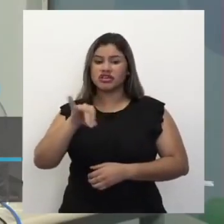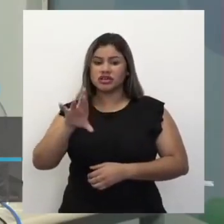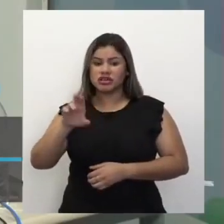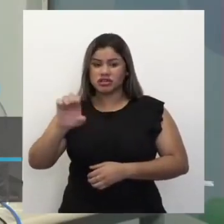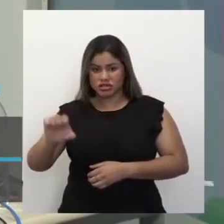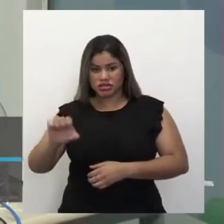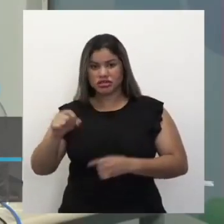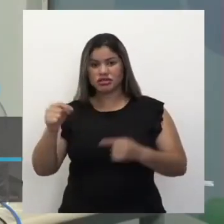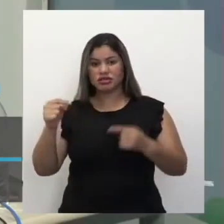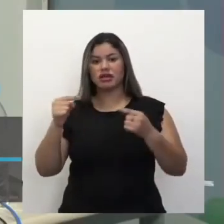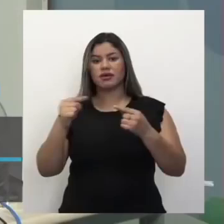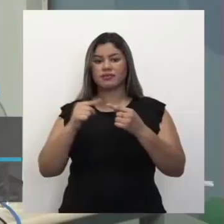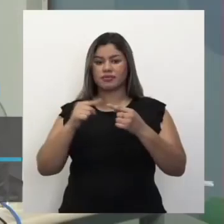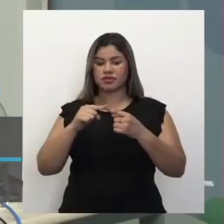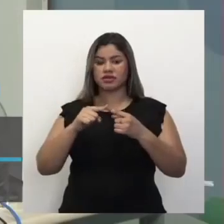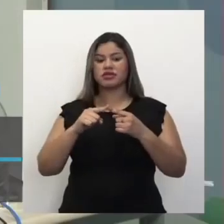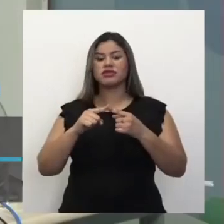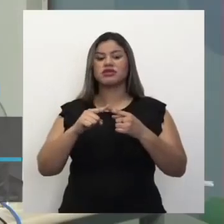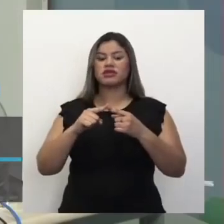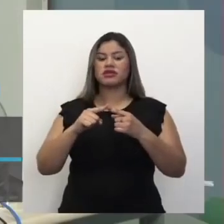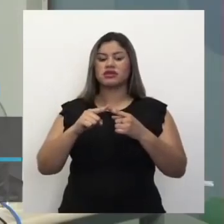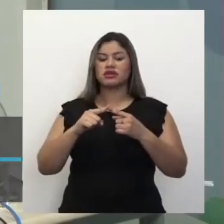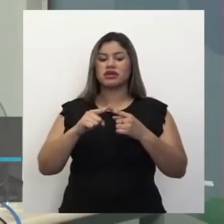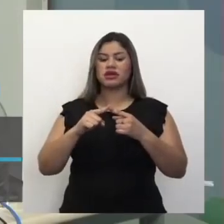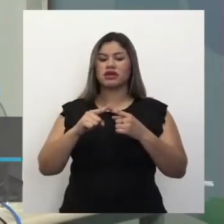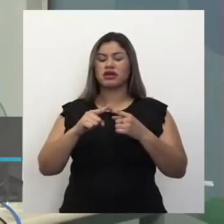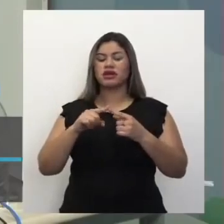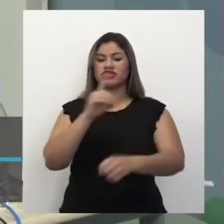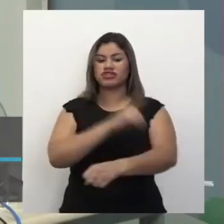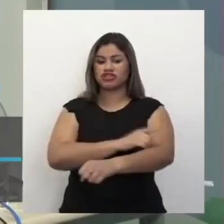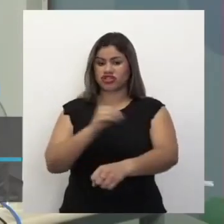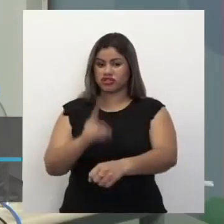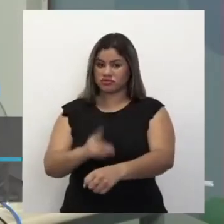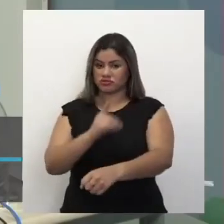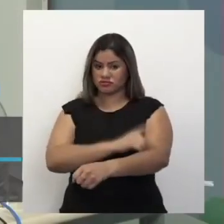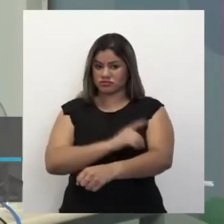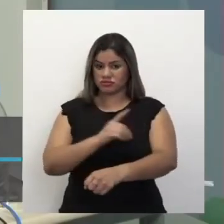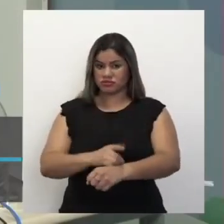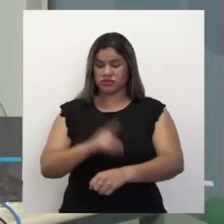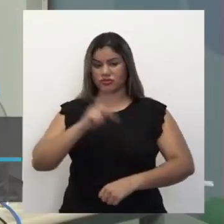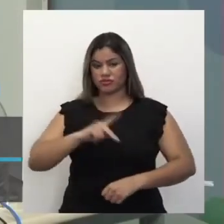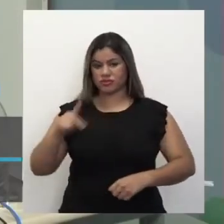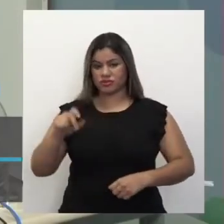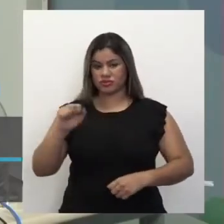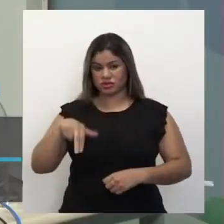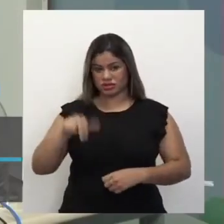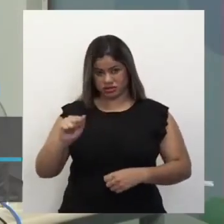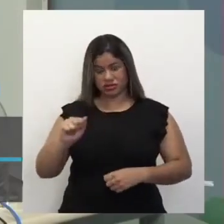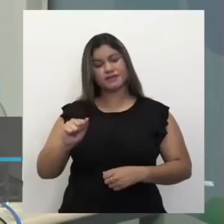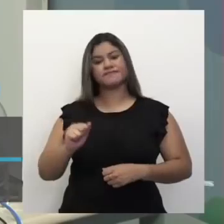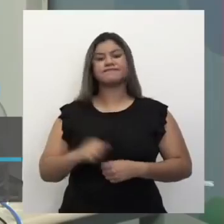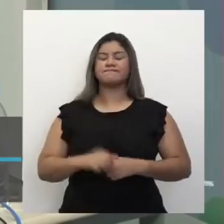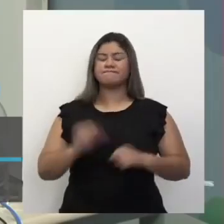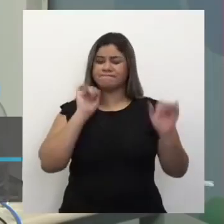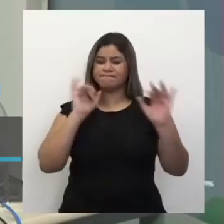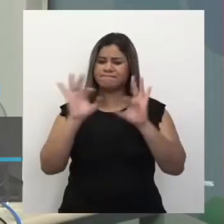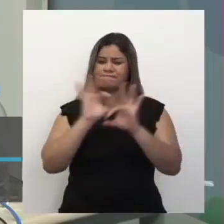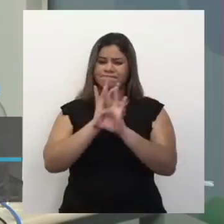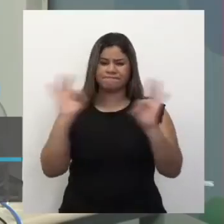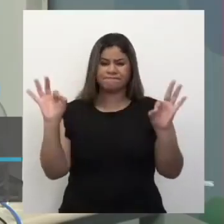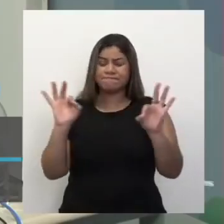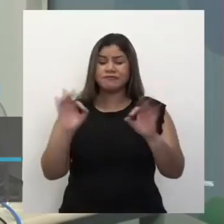Alexandre João de Melo Macedo, que é de Diadema, pelo que eu entendi, porque a professora é a Ana Lúcia. Excelente reflexão,